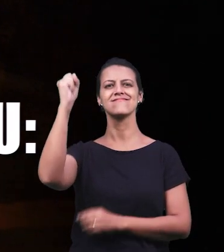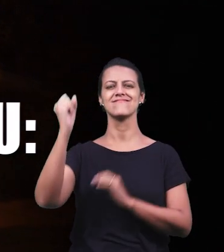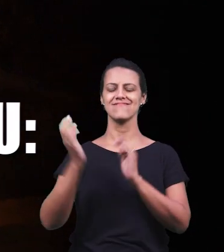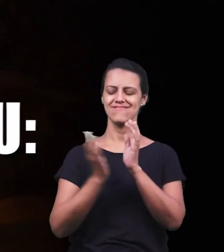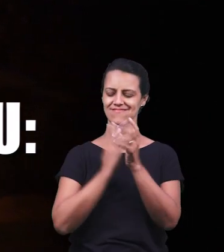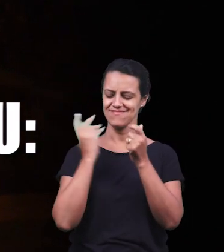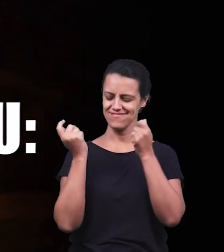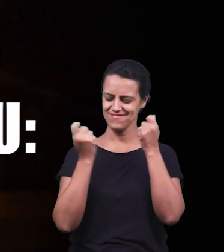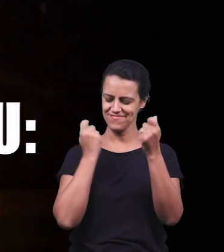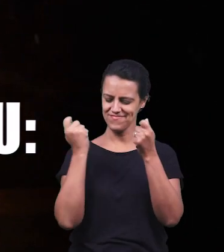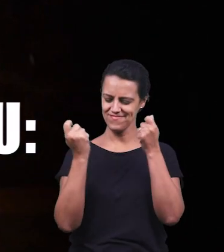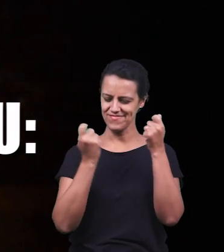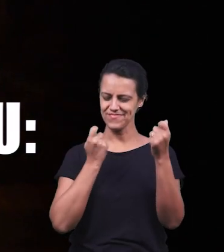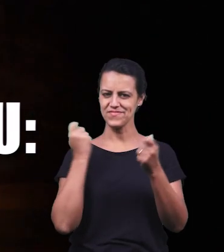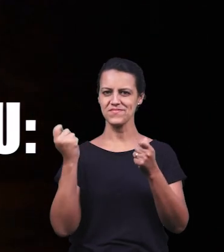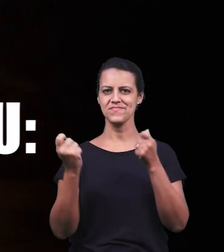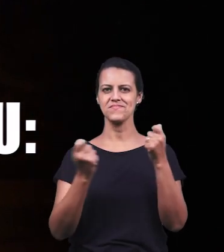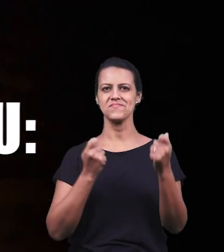triunfou,